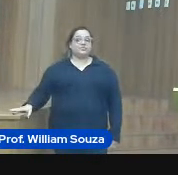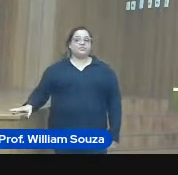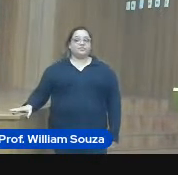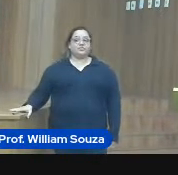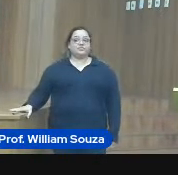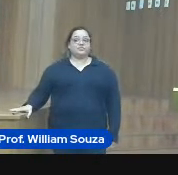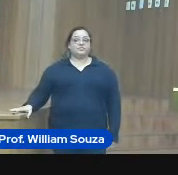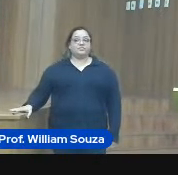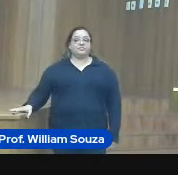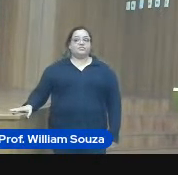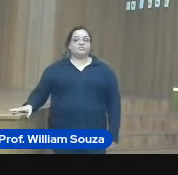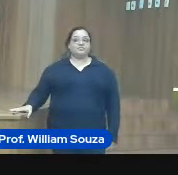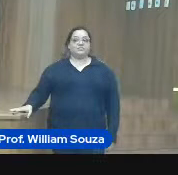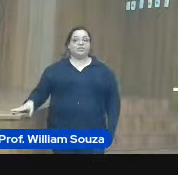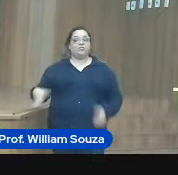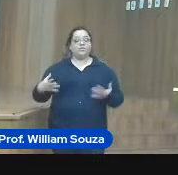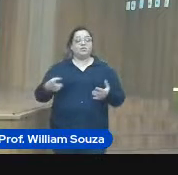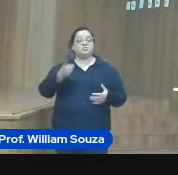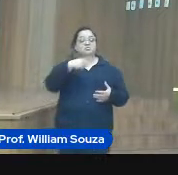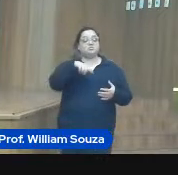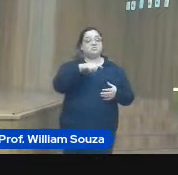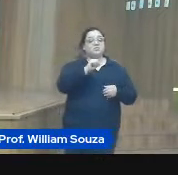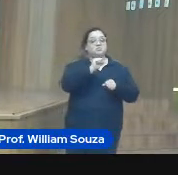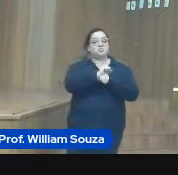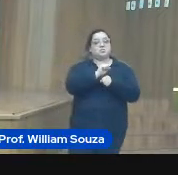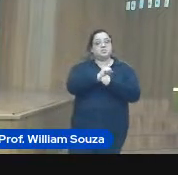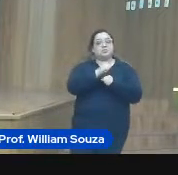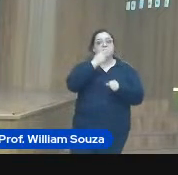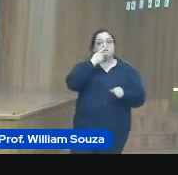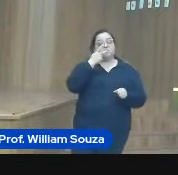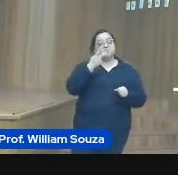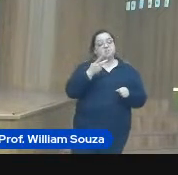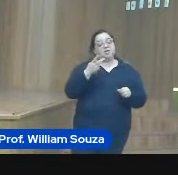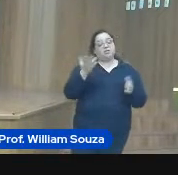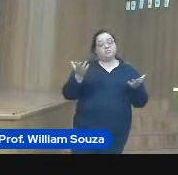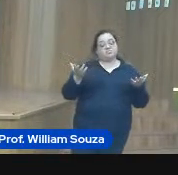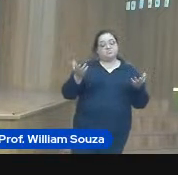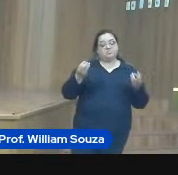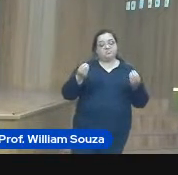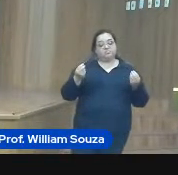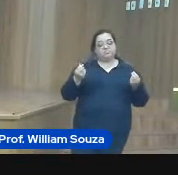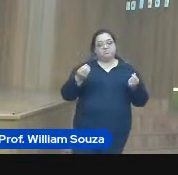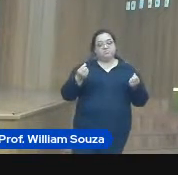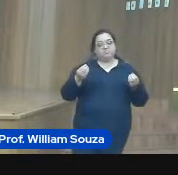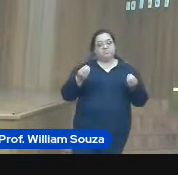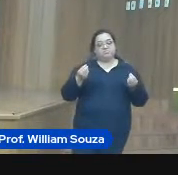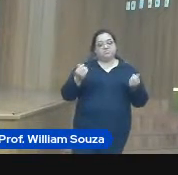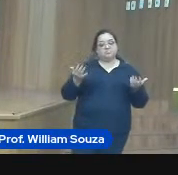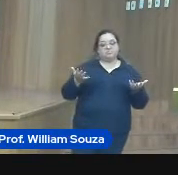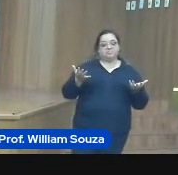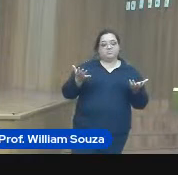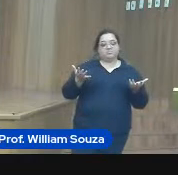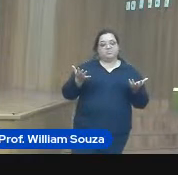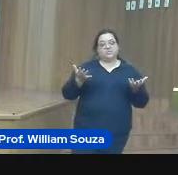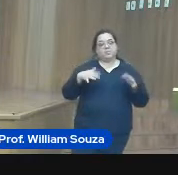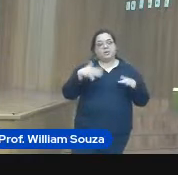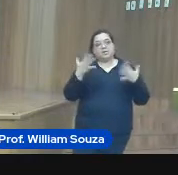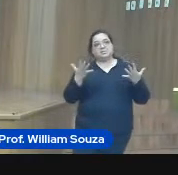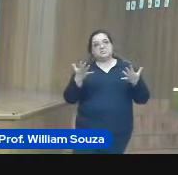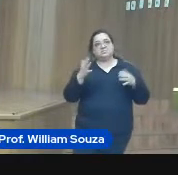esperando uma fala mais, como é que eu vou dizer, mais mil aspas aí, mais matemática,